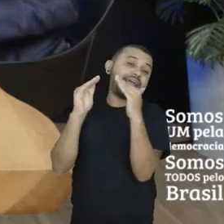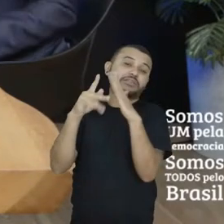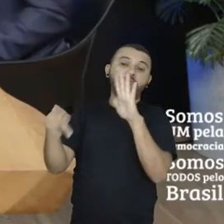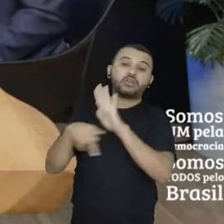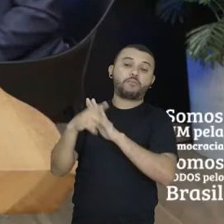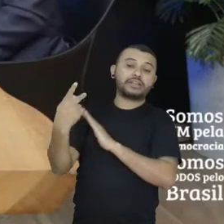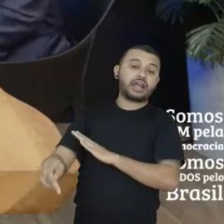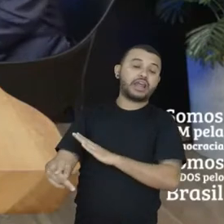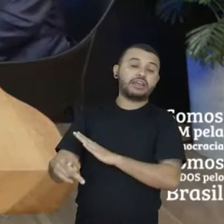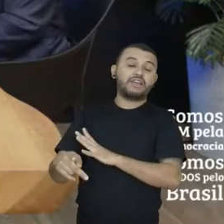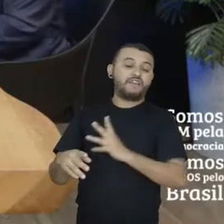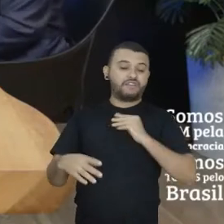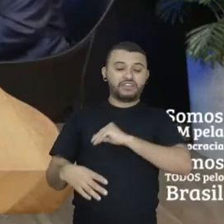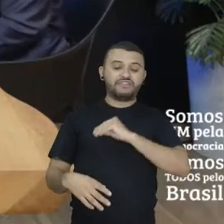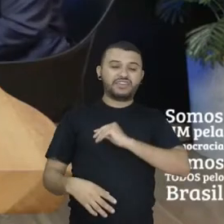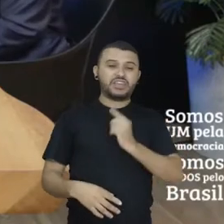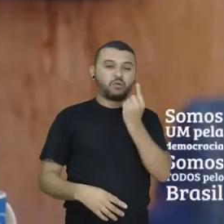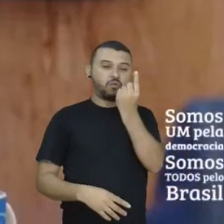viver com